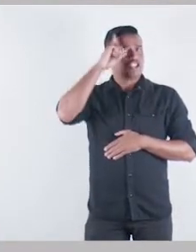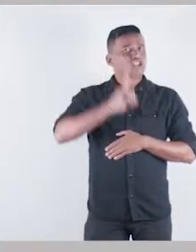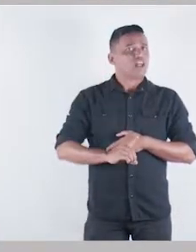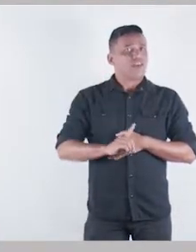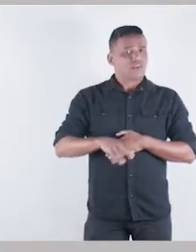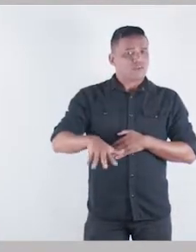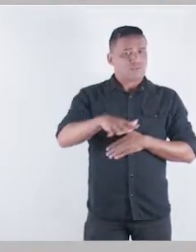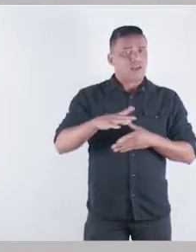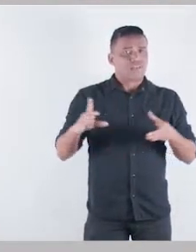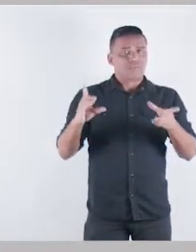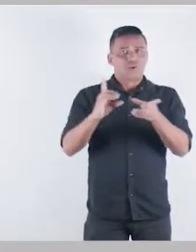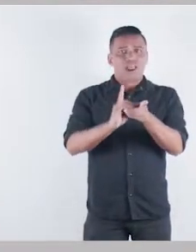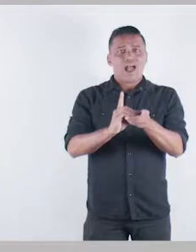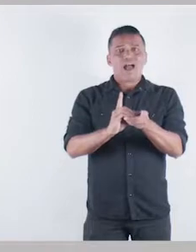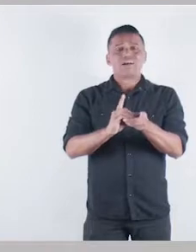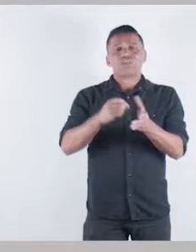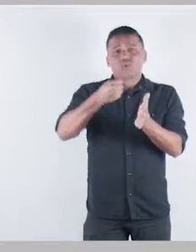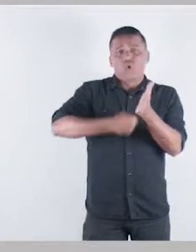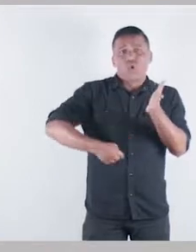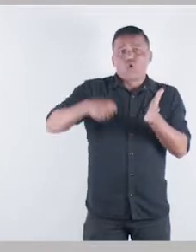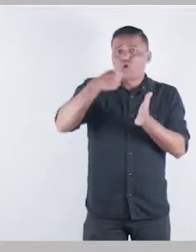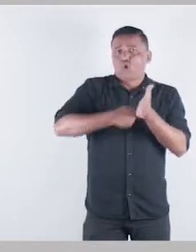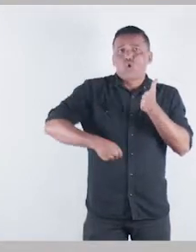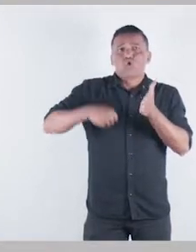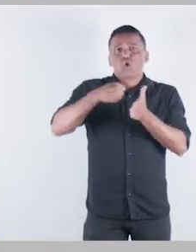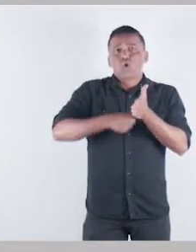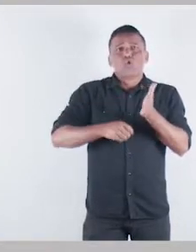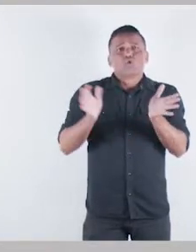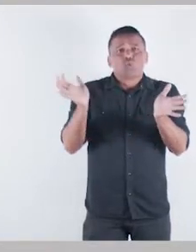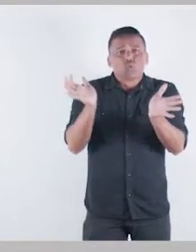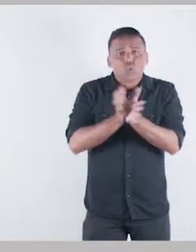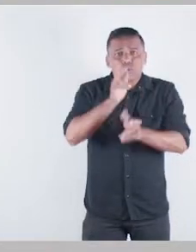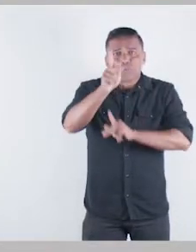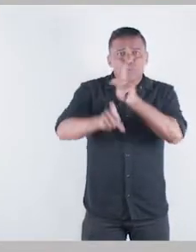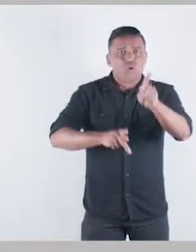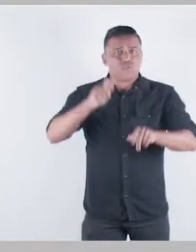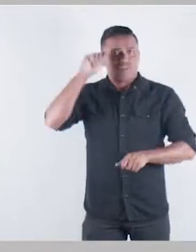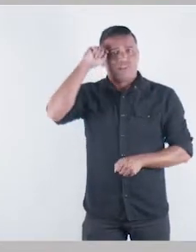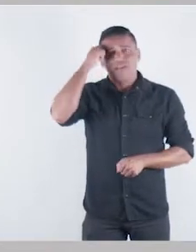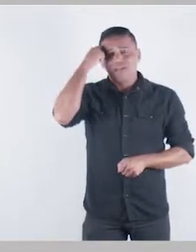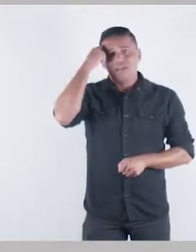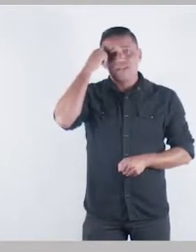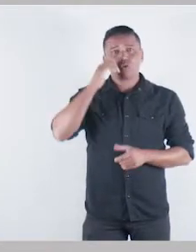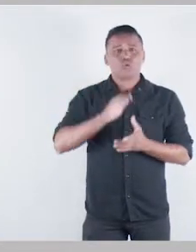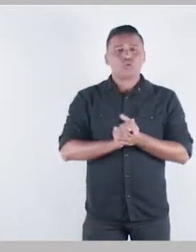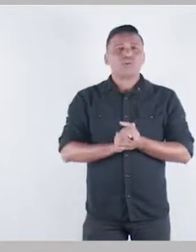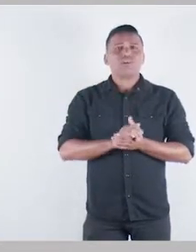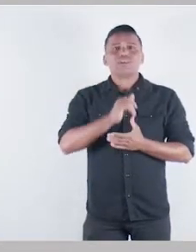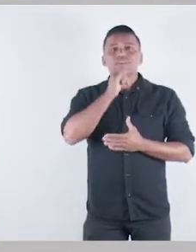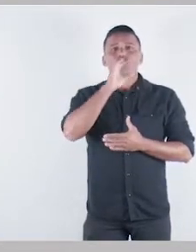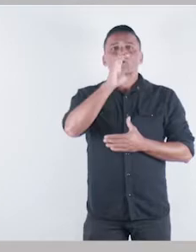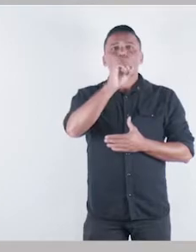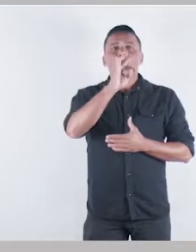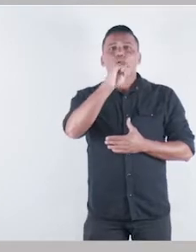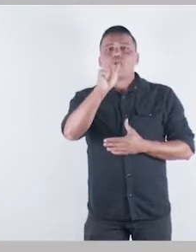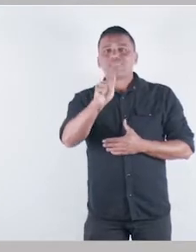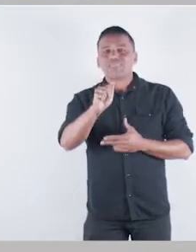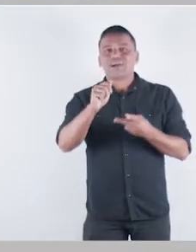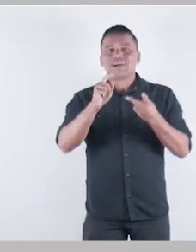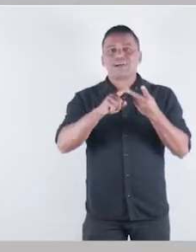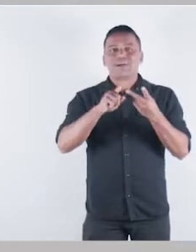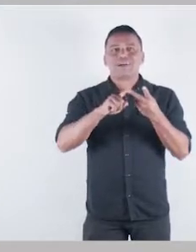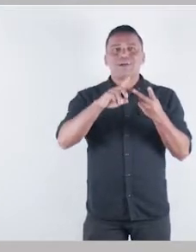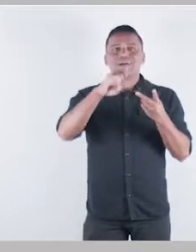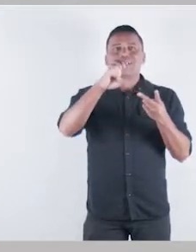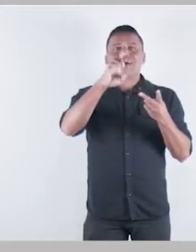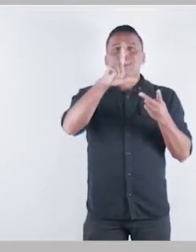democrático através das lutas, principalmente das lutas do movimento negro, conquistas como a cota, como a Lei Caó, como a